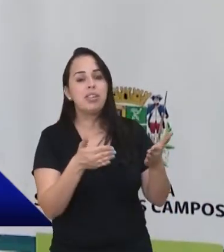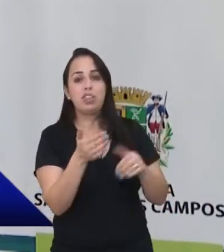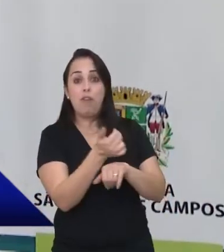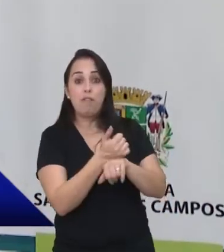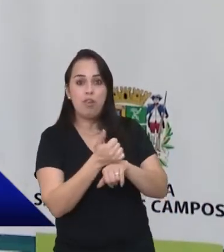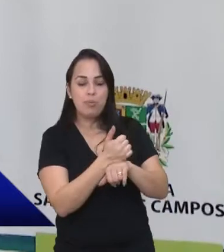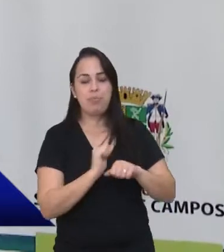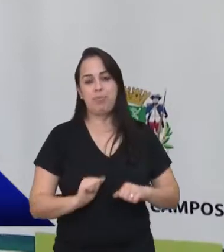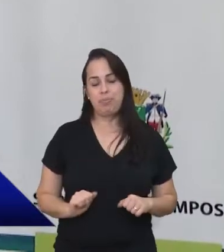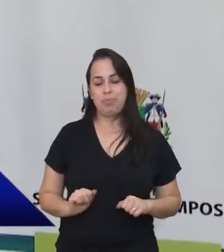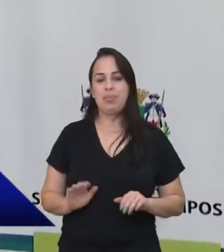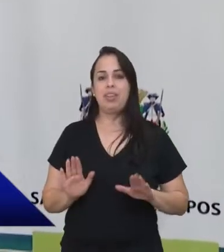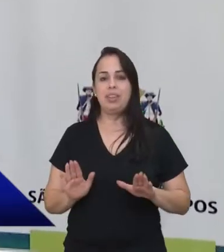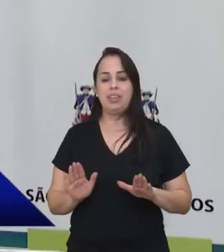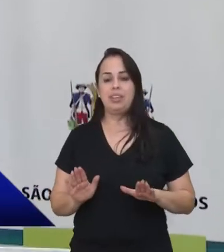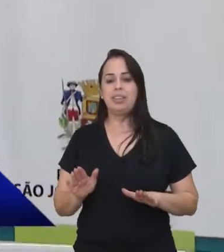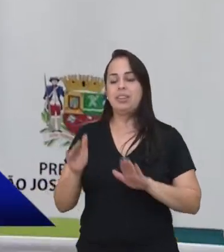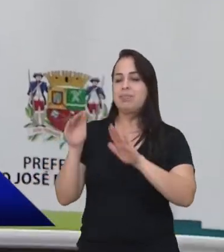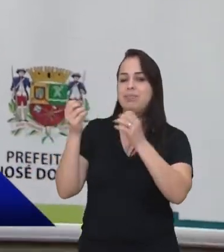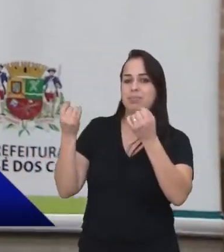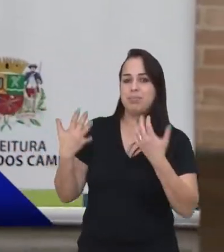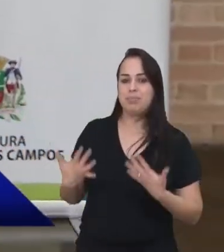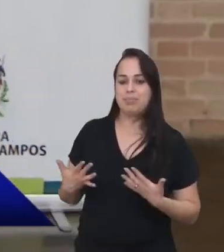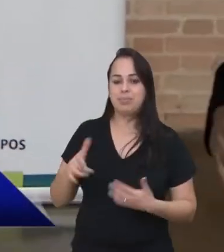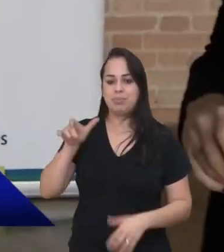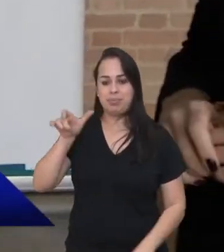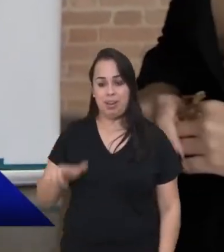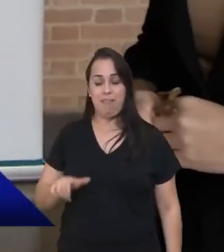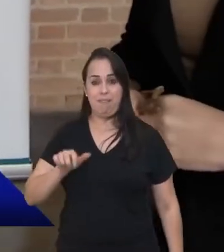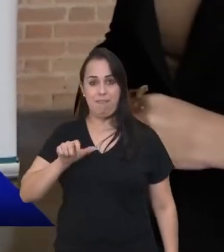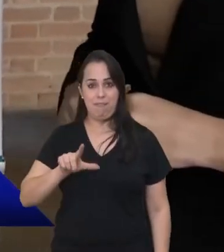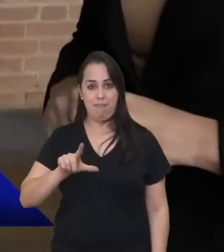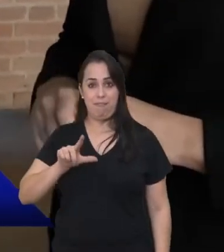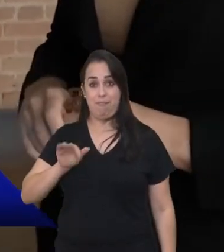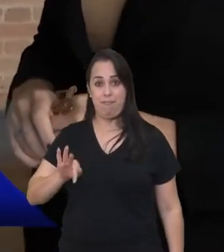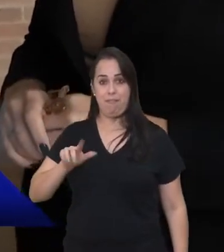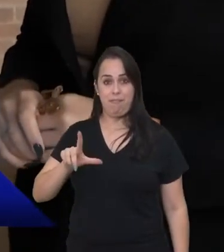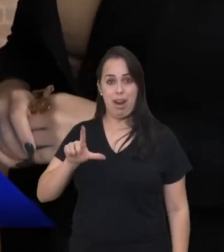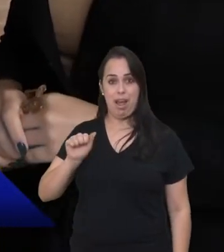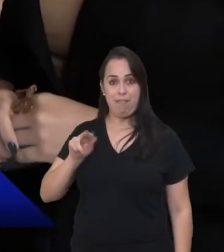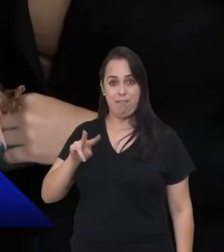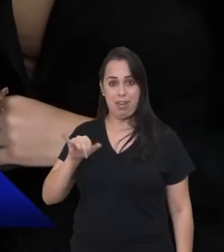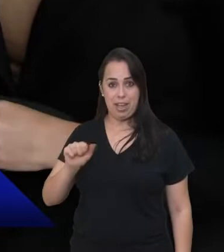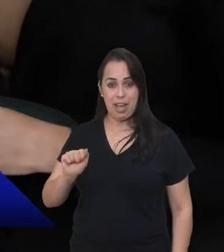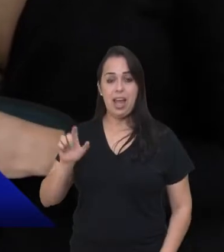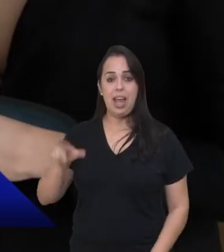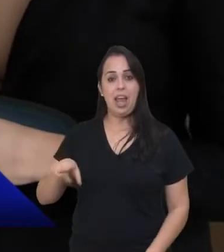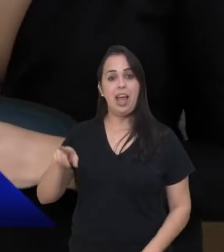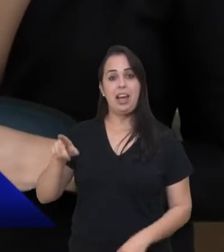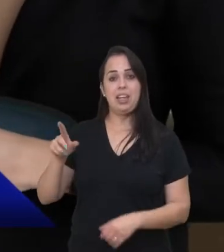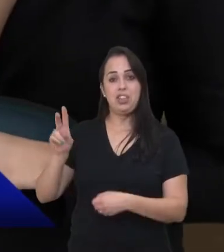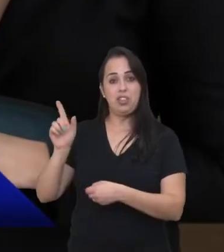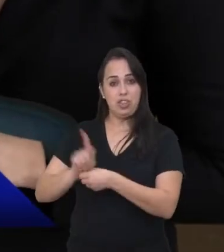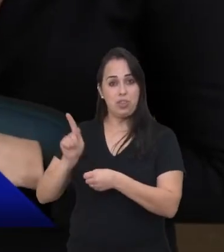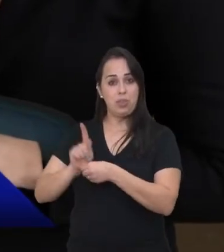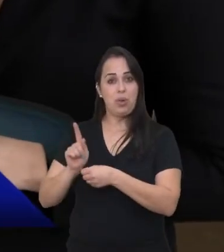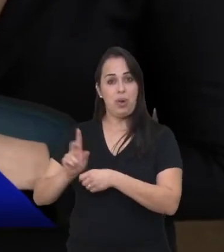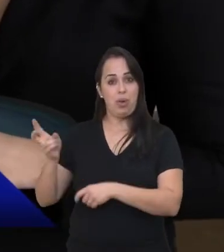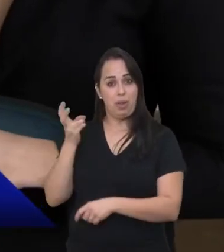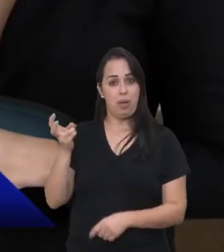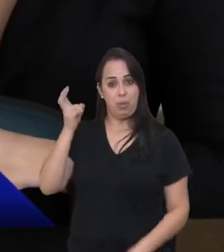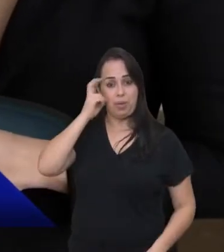dançarinos né a deformação quem vai dar todas as informações sobre isso é a Flávia Pereira gestora cultural da Fundação Cultural Cassiano